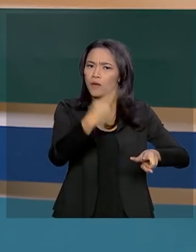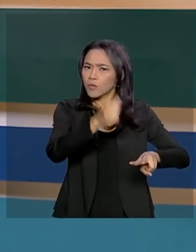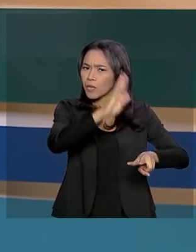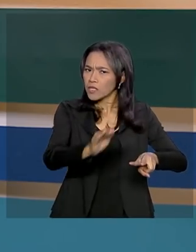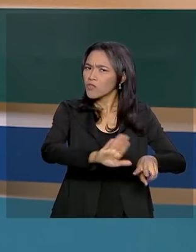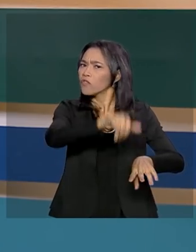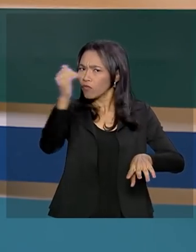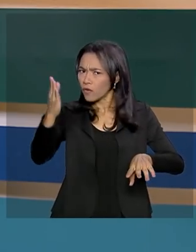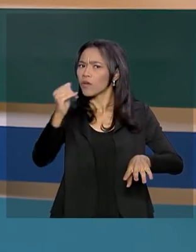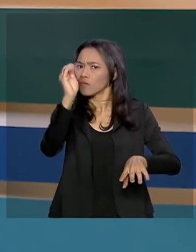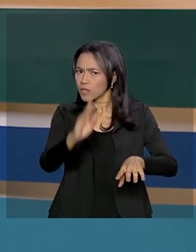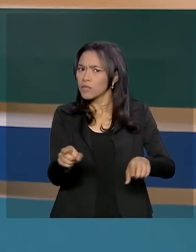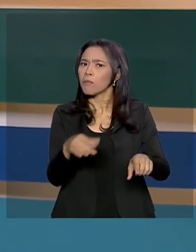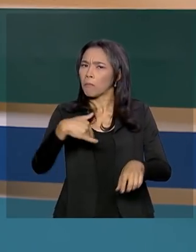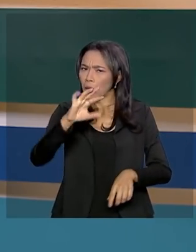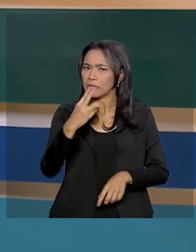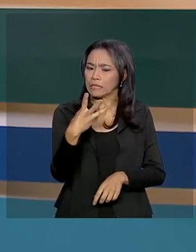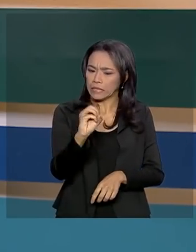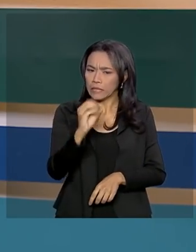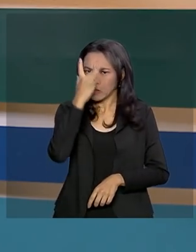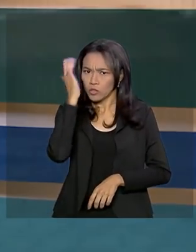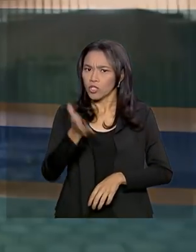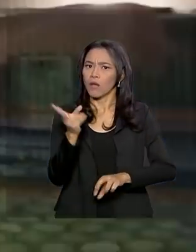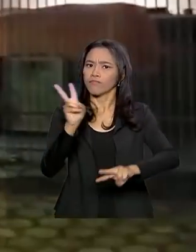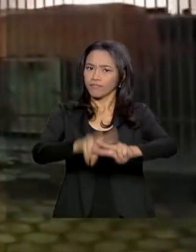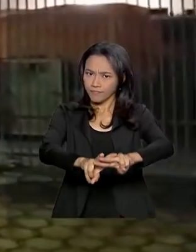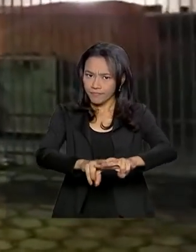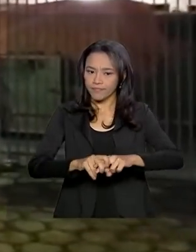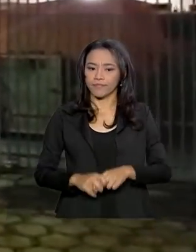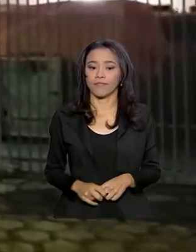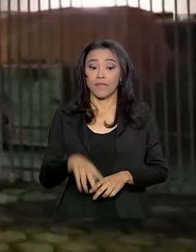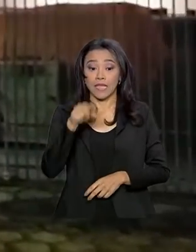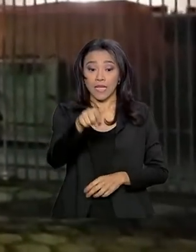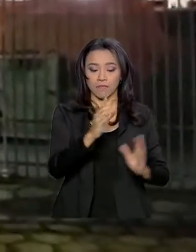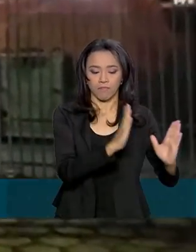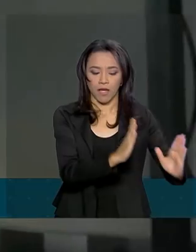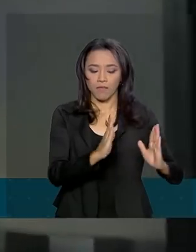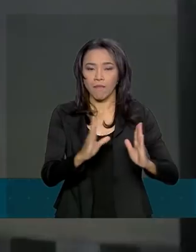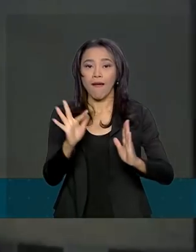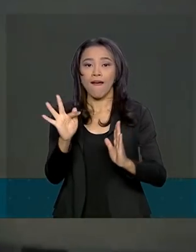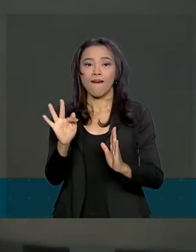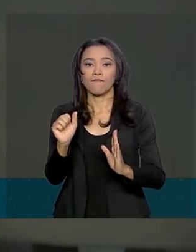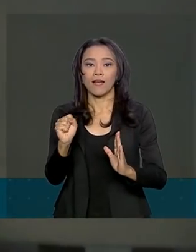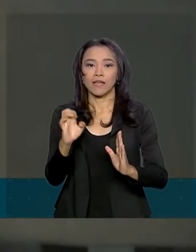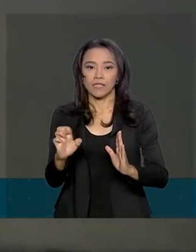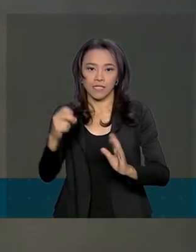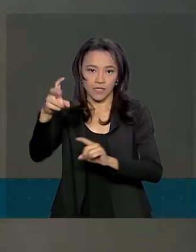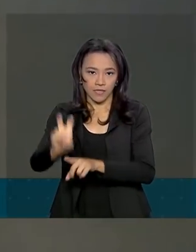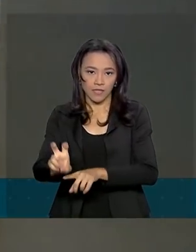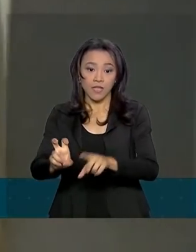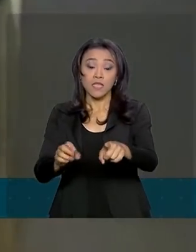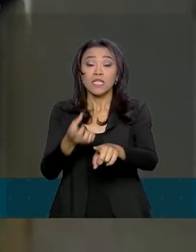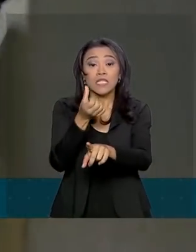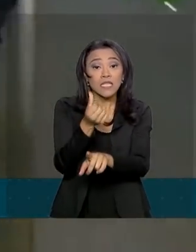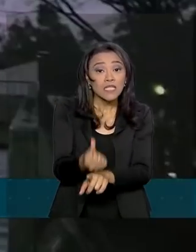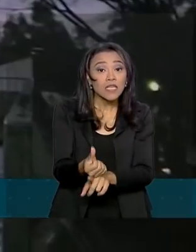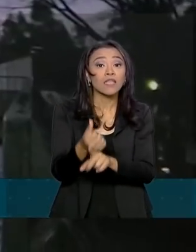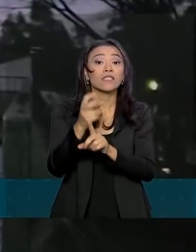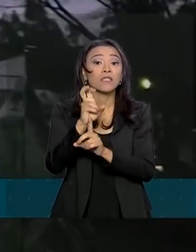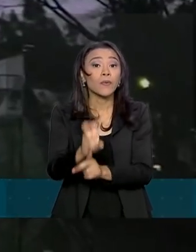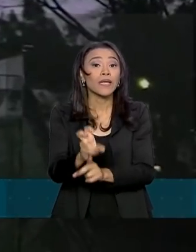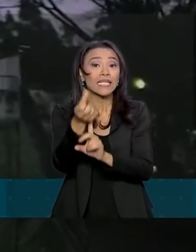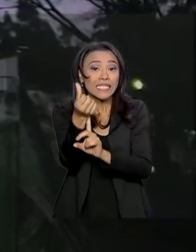30 pessoas já foram presas. Nessa fase da operação estão envolvidos 656